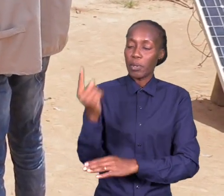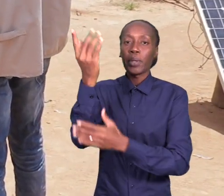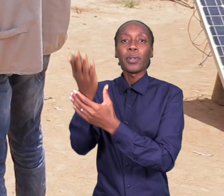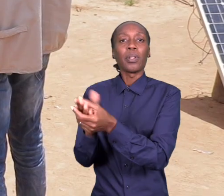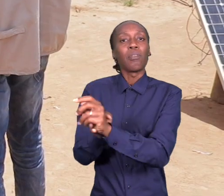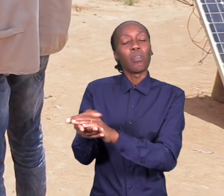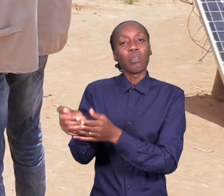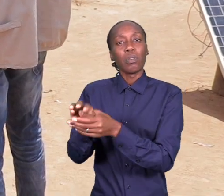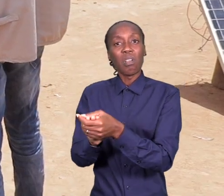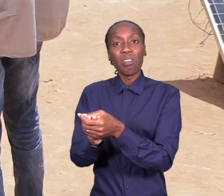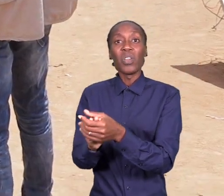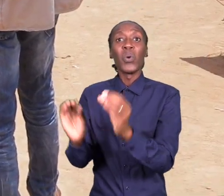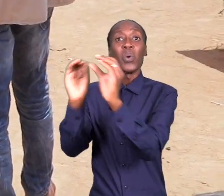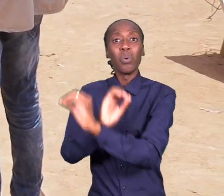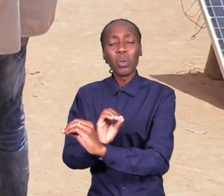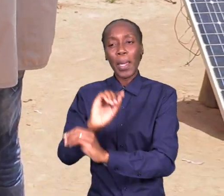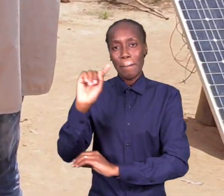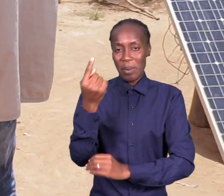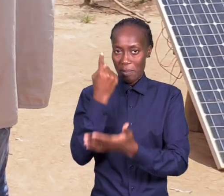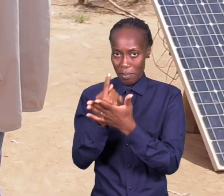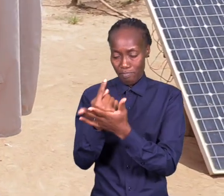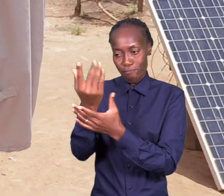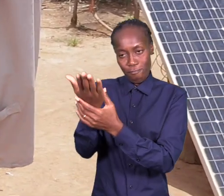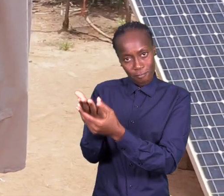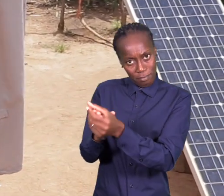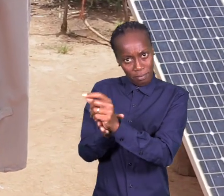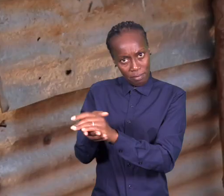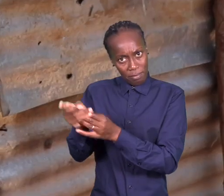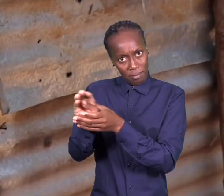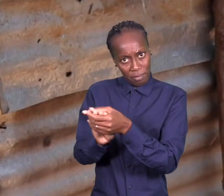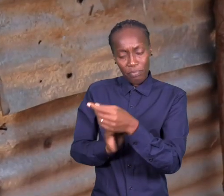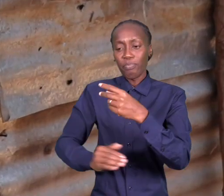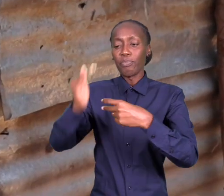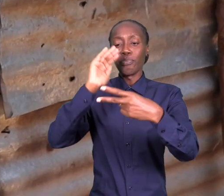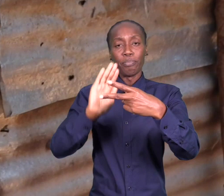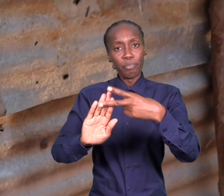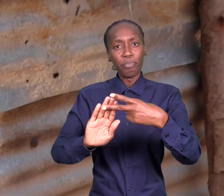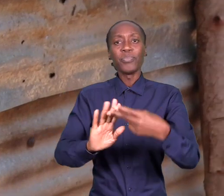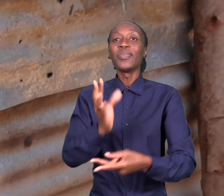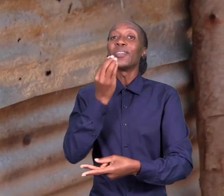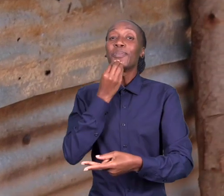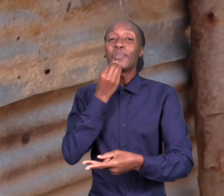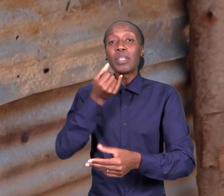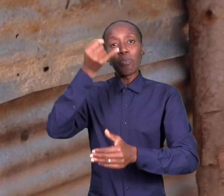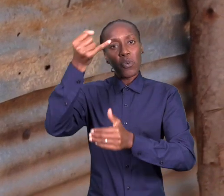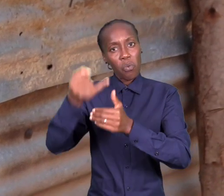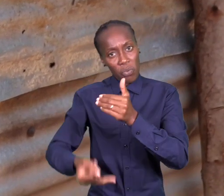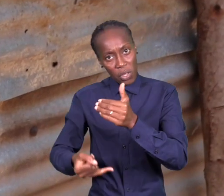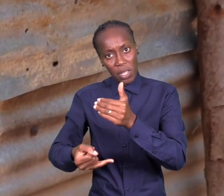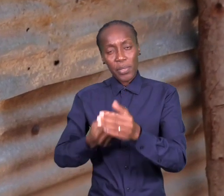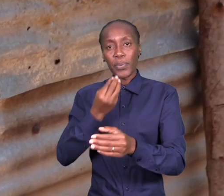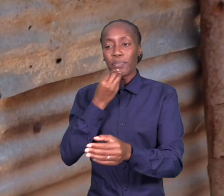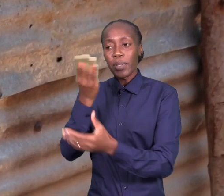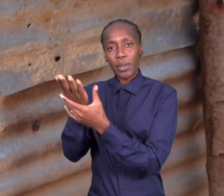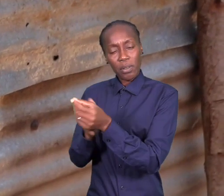nada. Não lavar as mãos depois, antes de comer, já não fez nada. Primeiro é lavar as mãos, depois estar a comer e depois